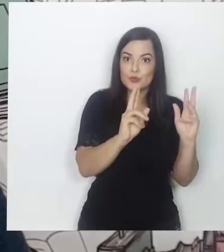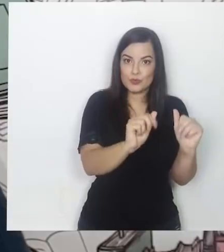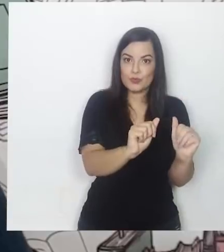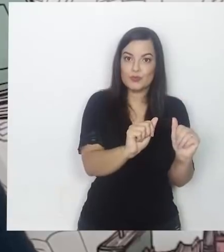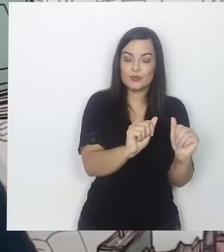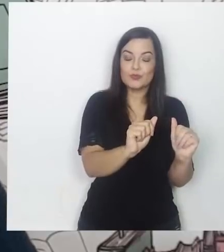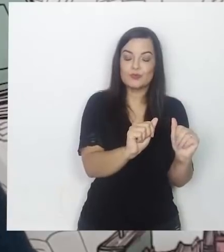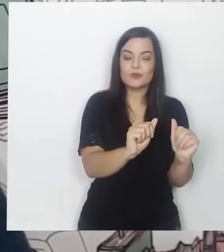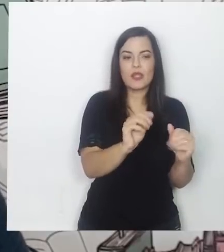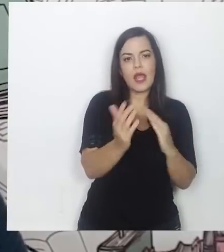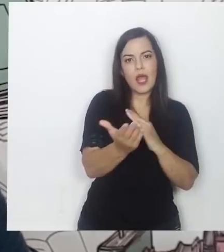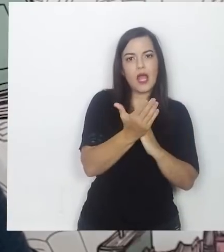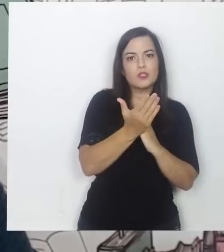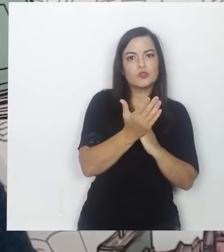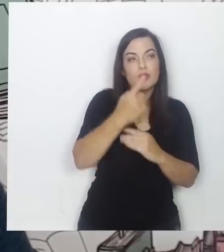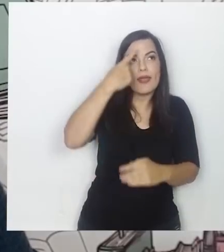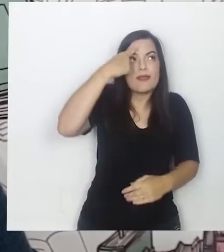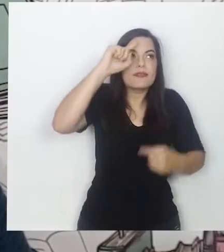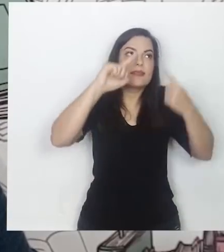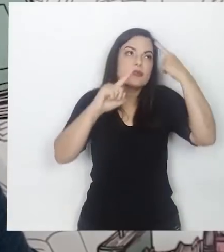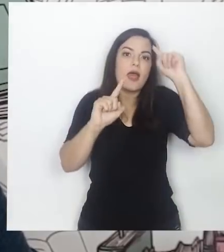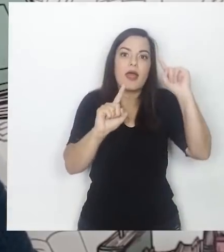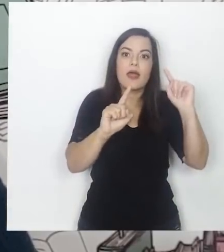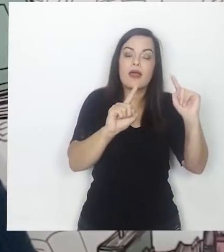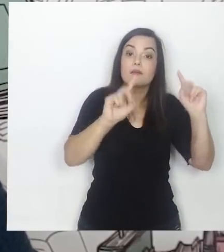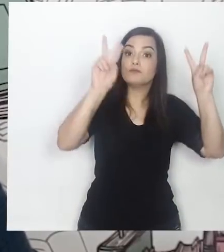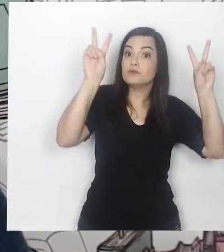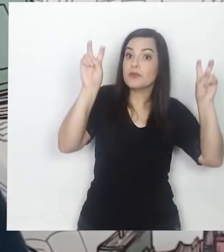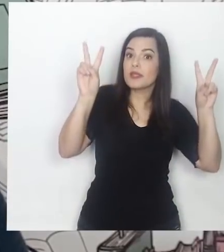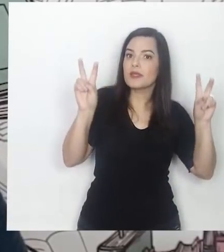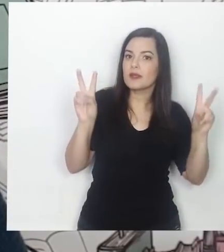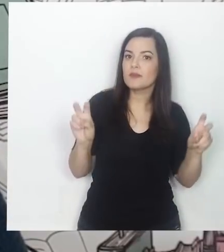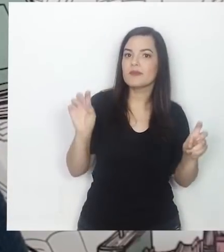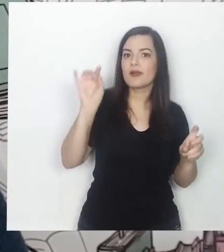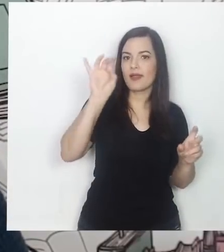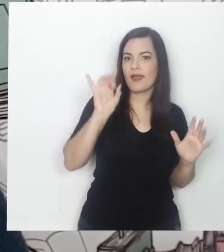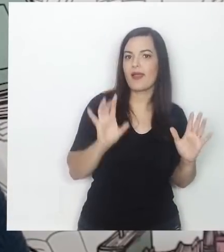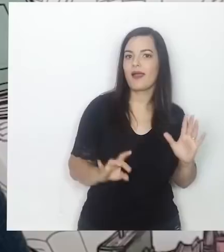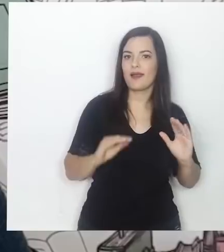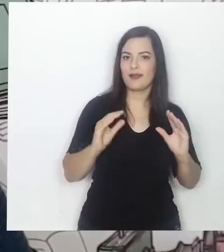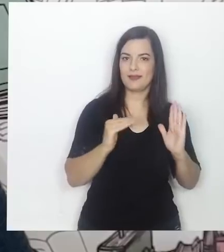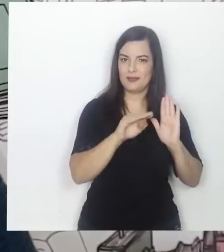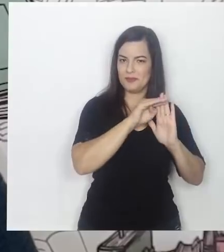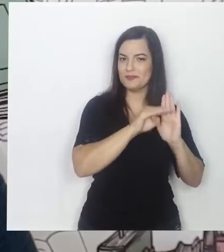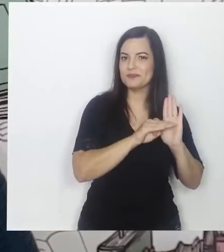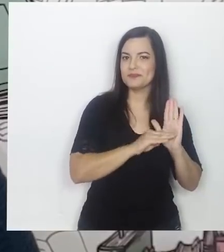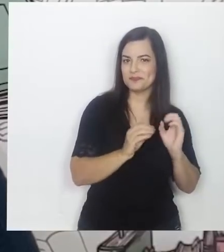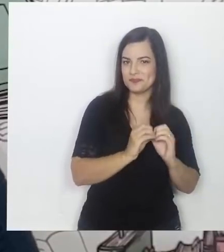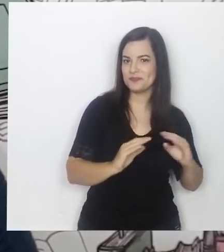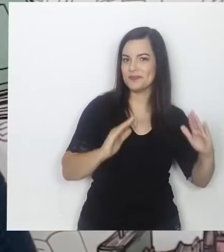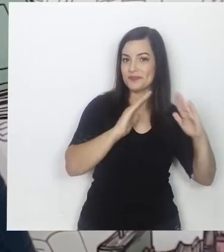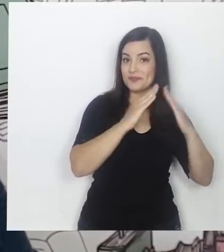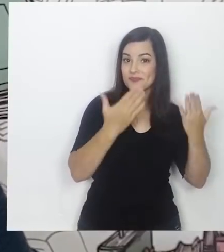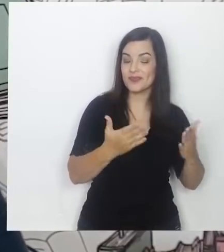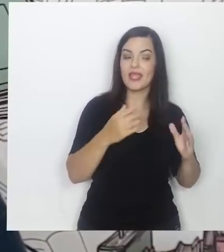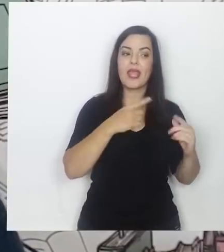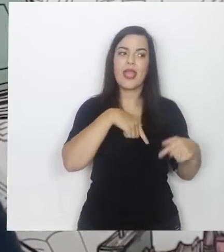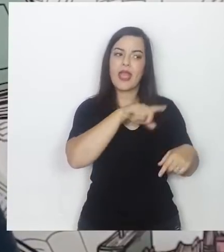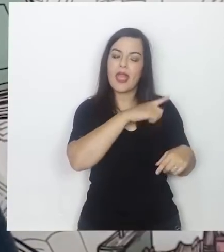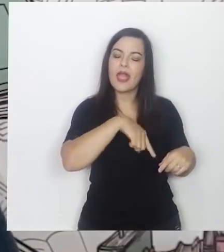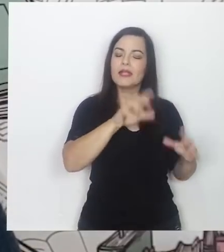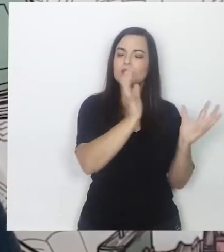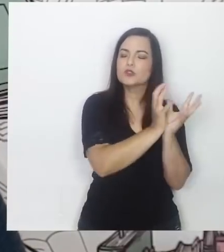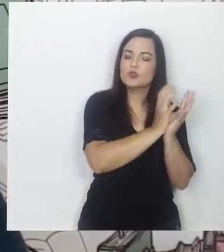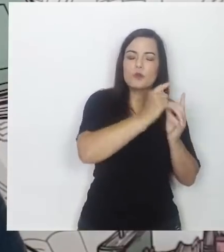que ajudou com as ideias para nós trazermos as temáticas para os programas. Então, elas estruturavam as